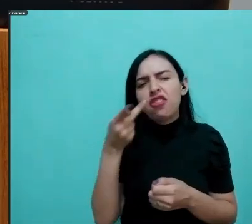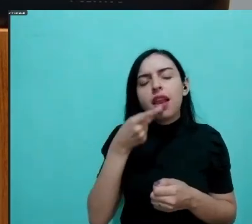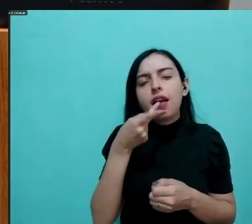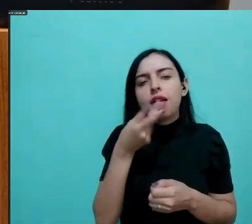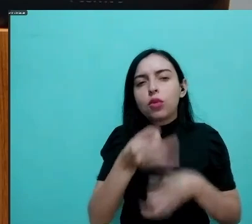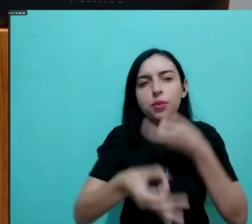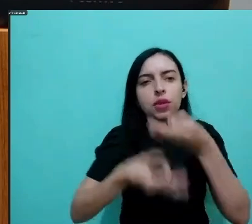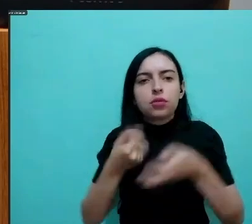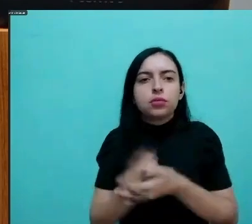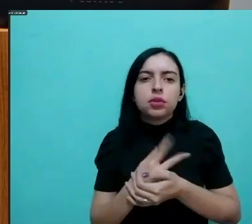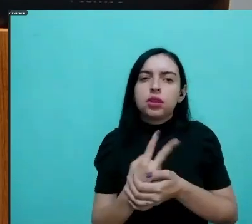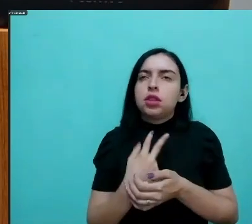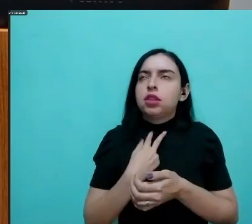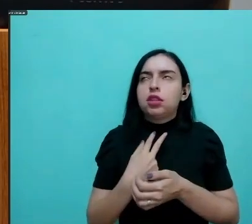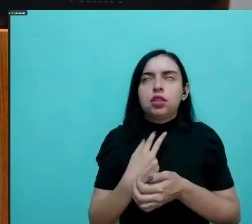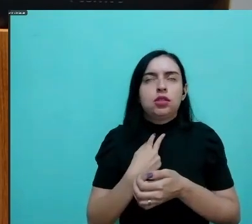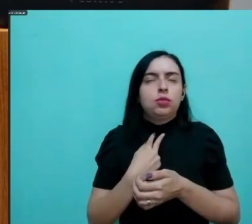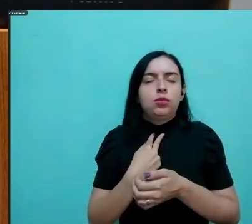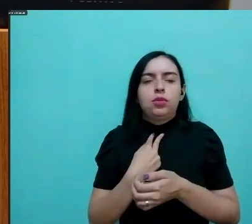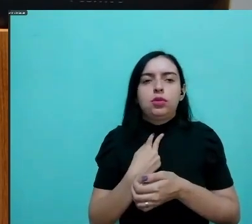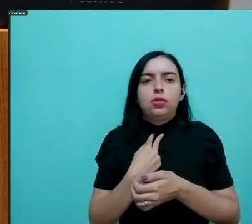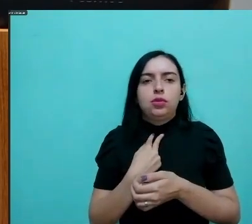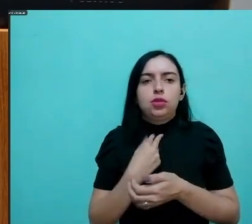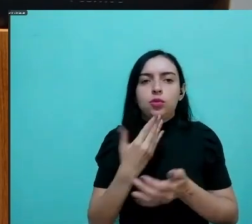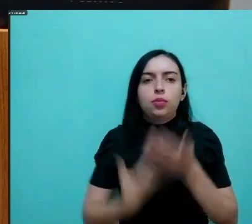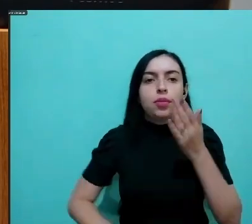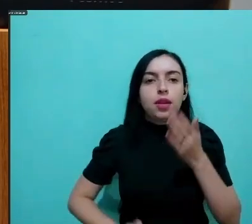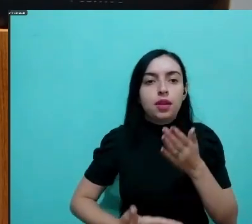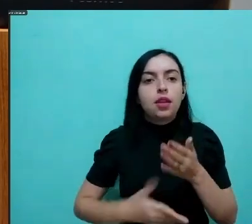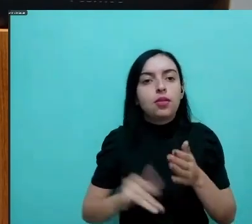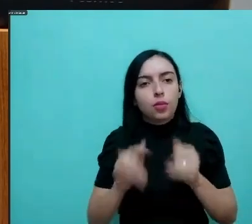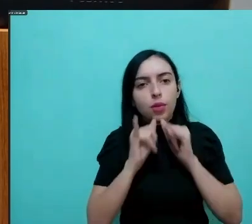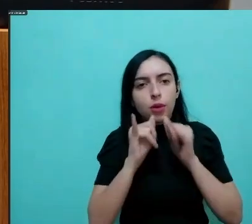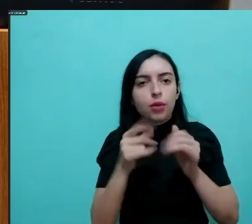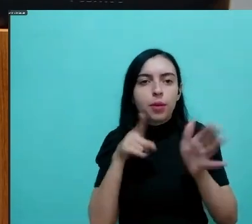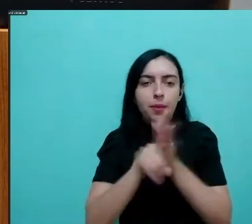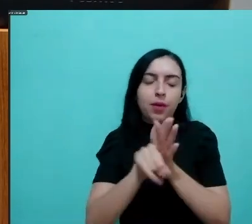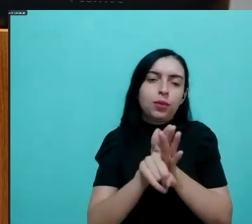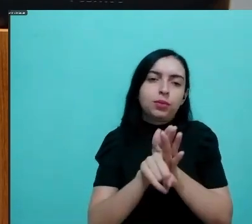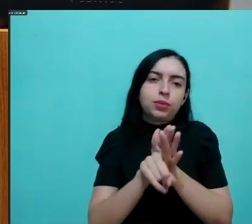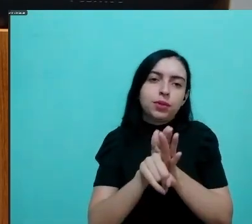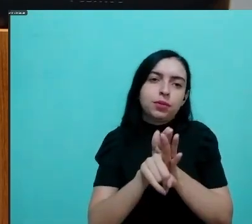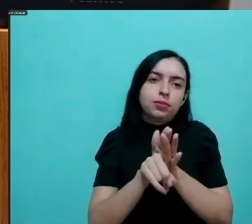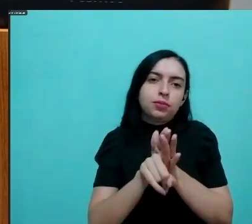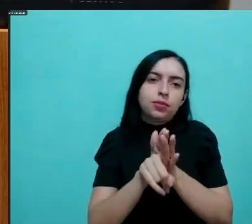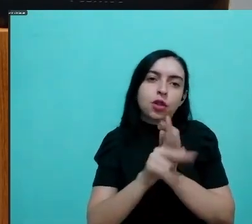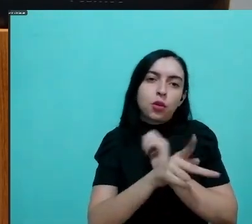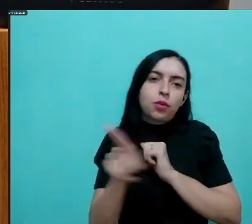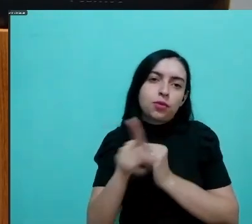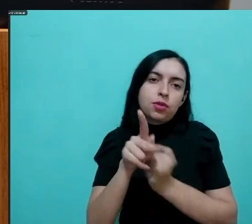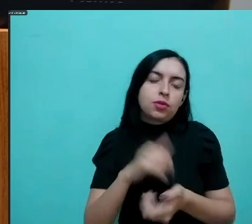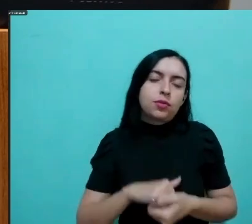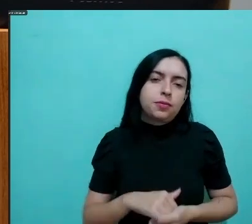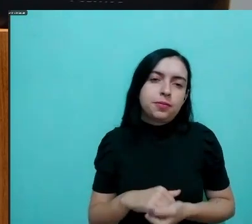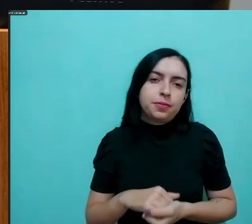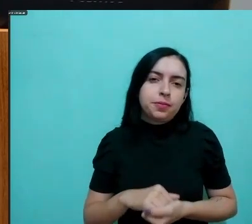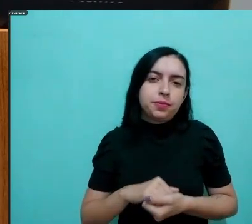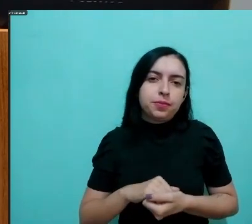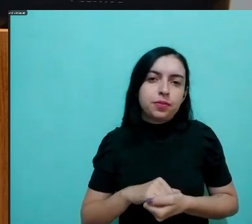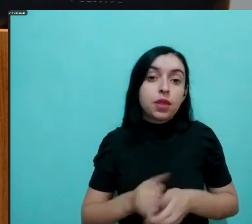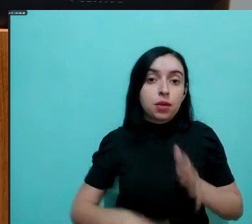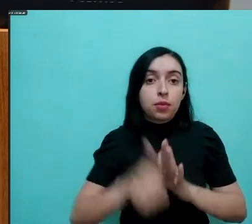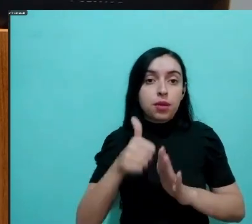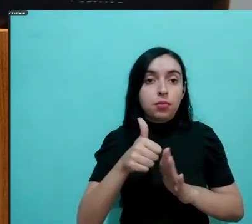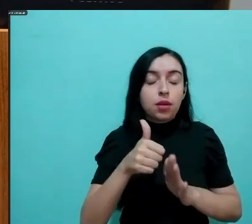Eu não posso perder a oportunidade de fazer uma pergunta ao professor. Em primeiro